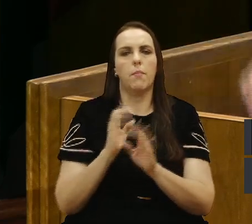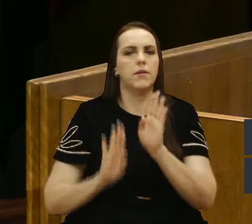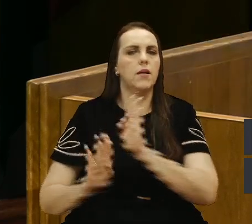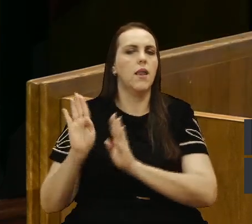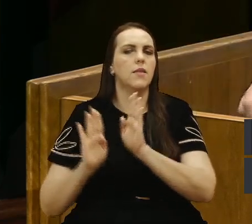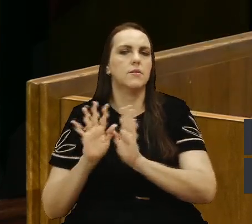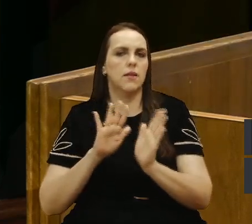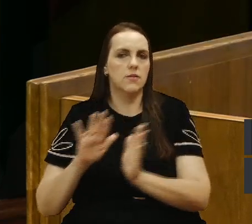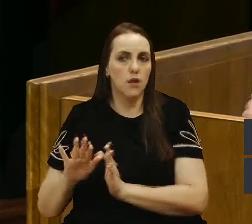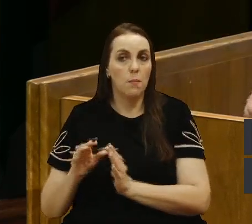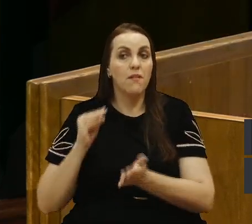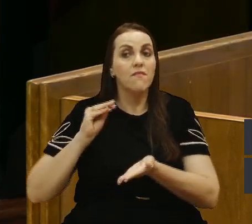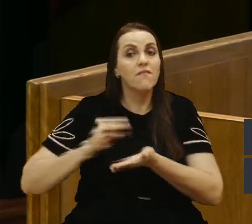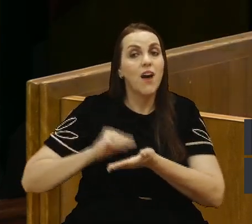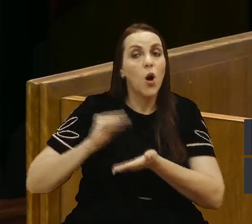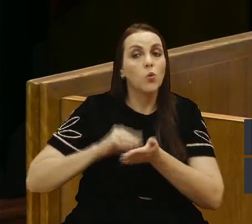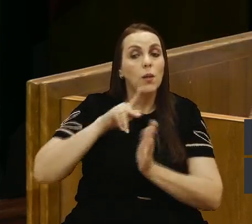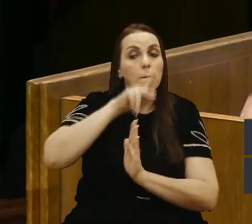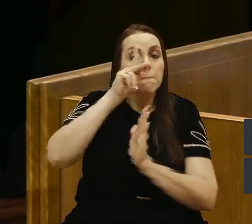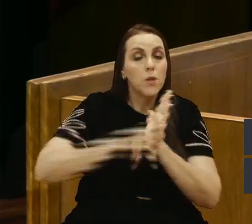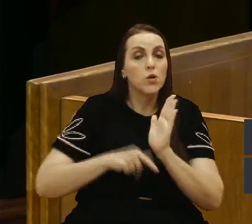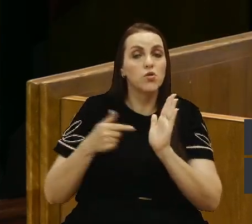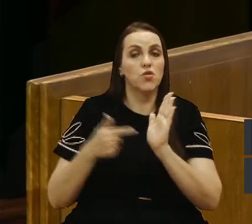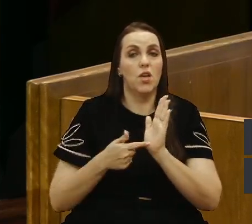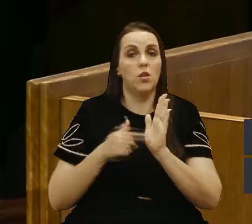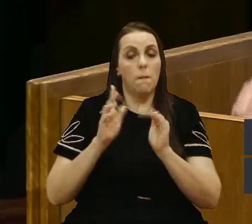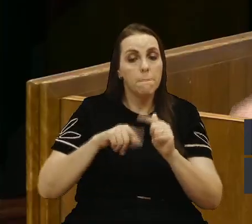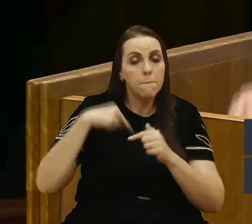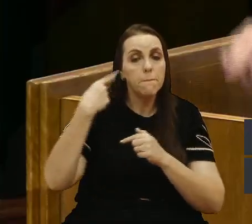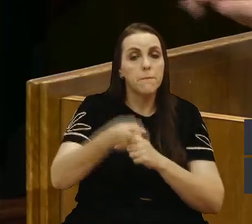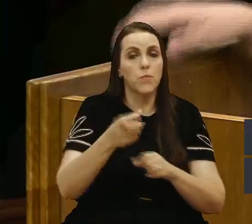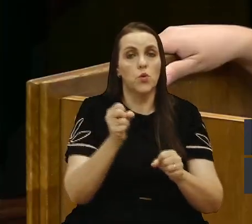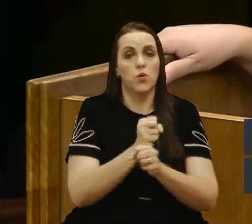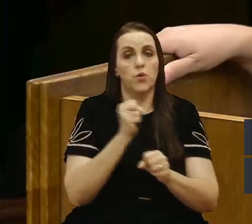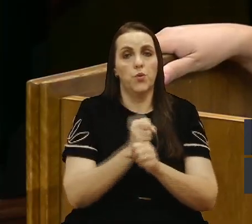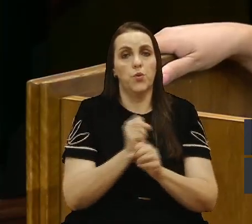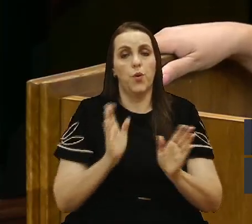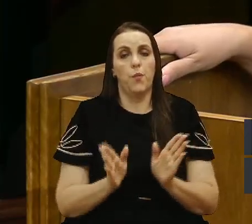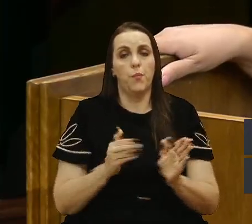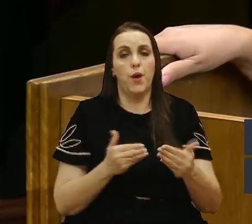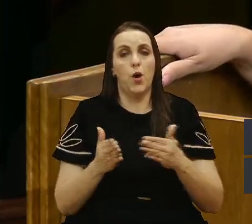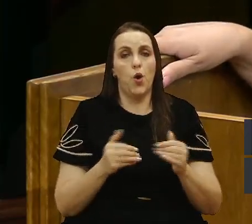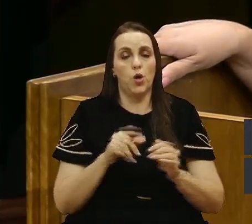é a falta de projetos de licitação para as próximas obras do pacote de